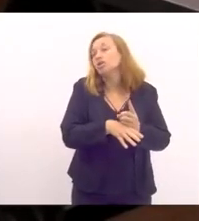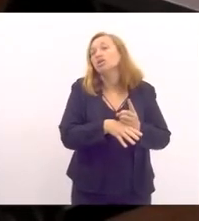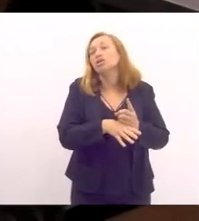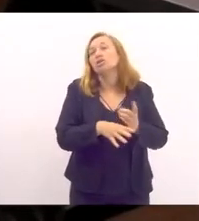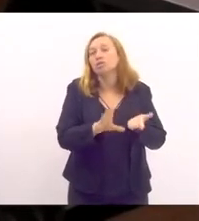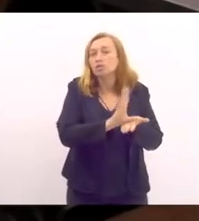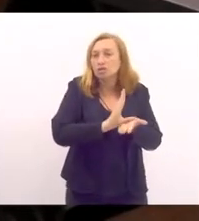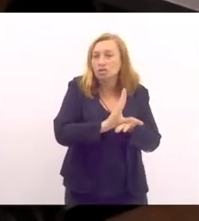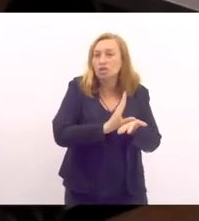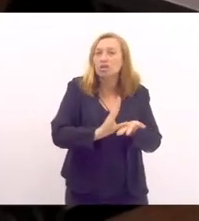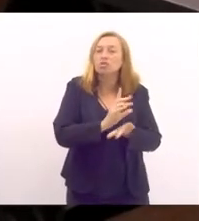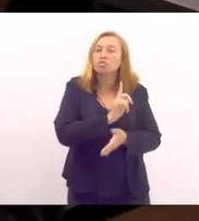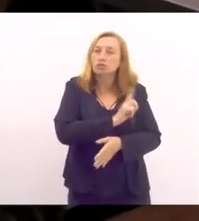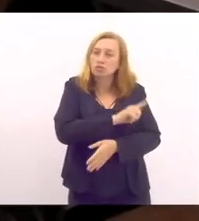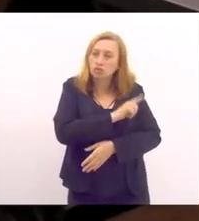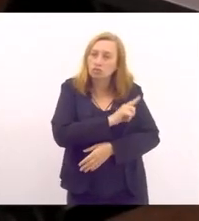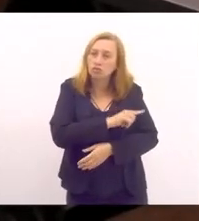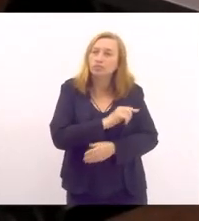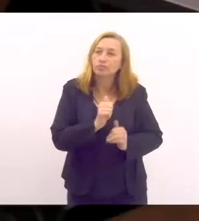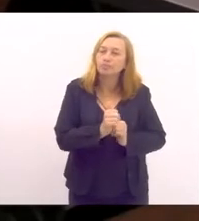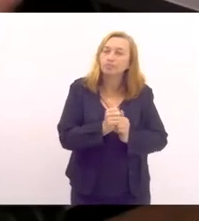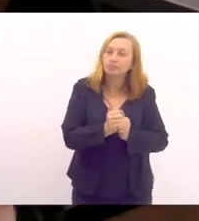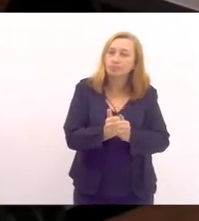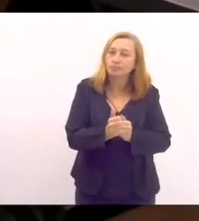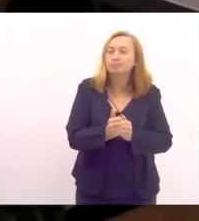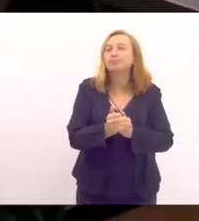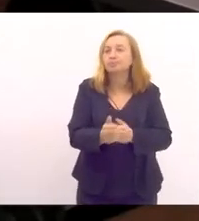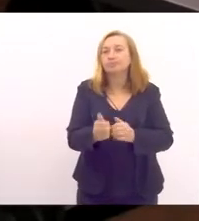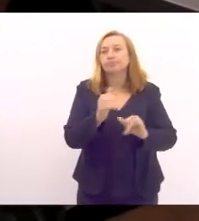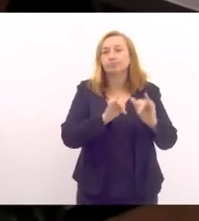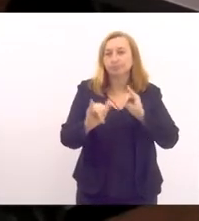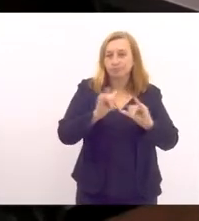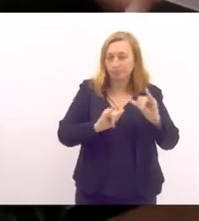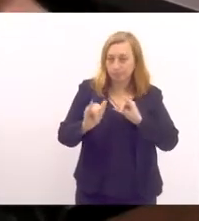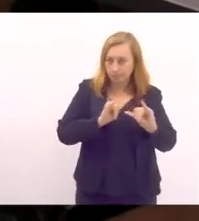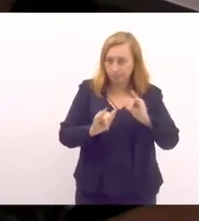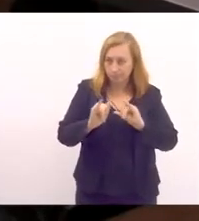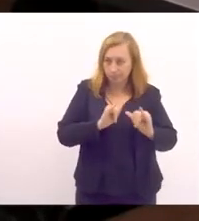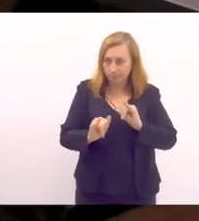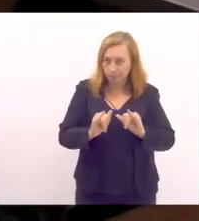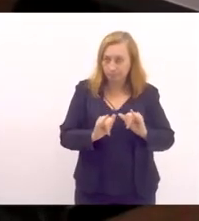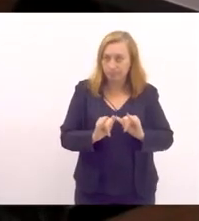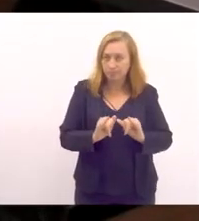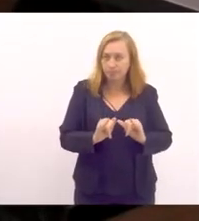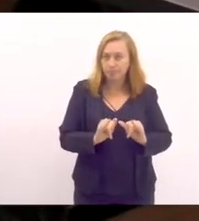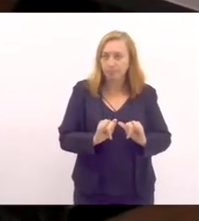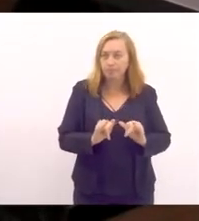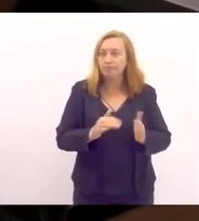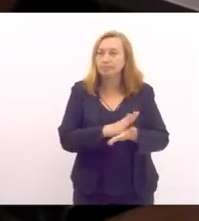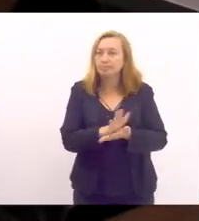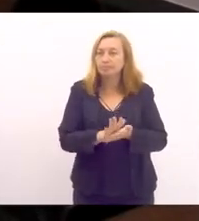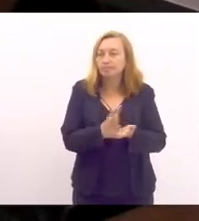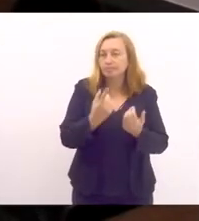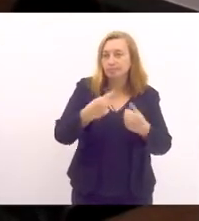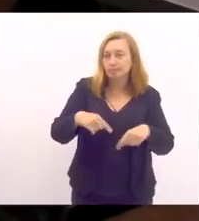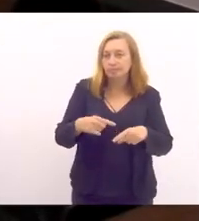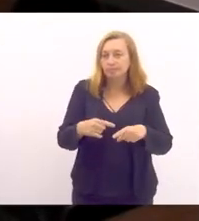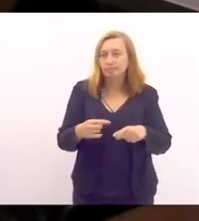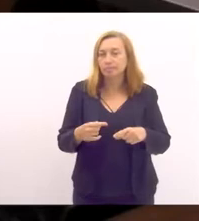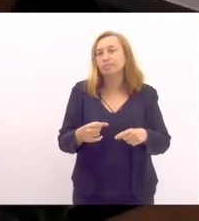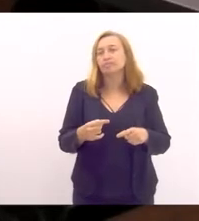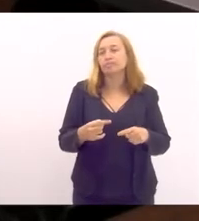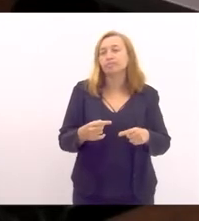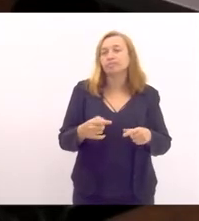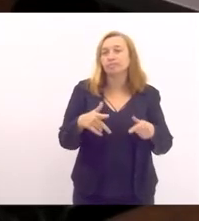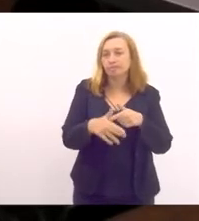gestor, que encaminha essas informações ao conselho, aos conselhos maiores. Então, nada impede que tenha. E paridade é